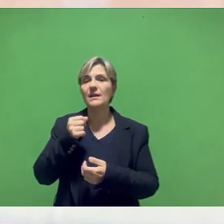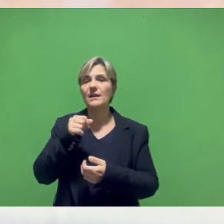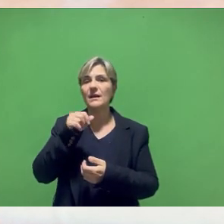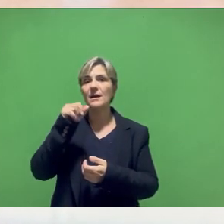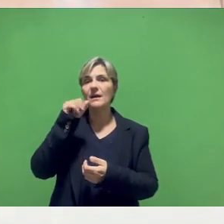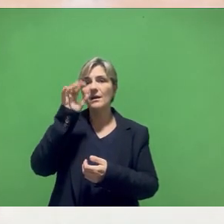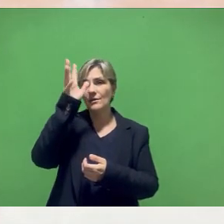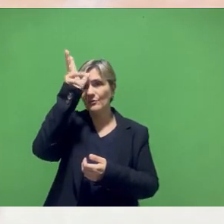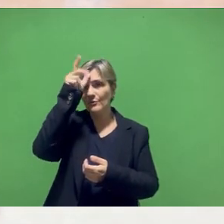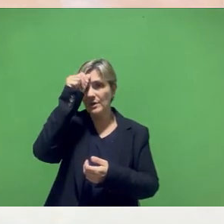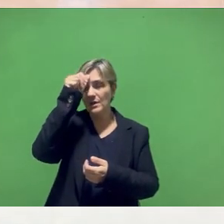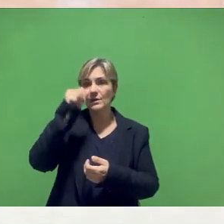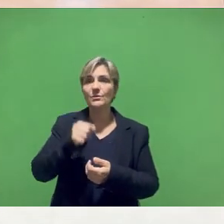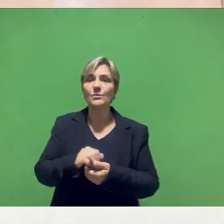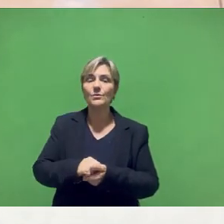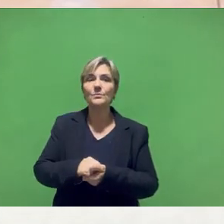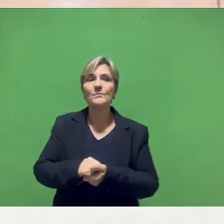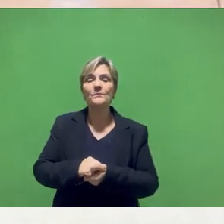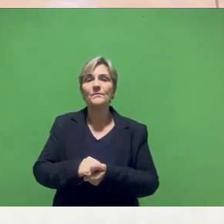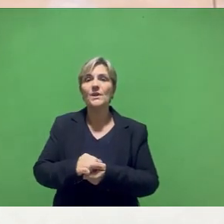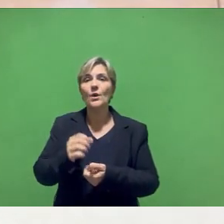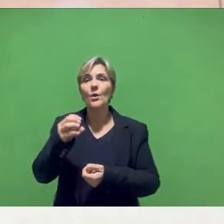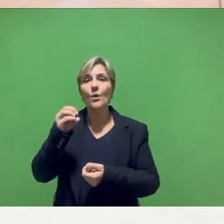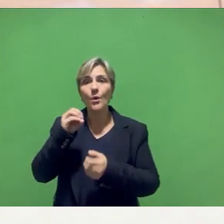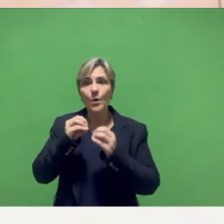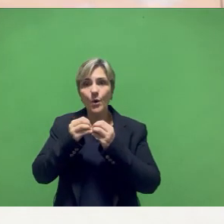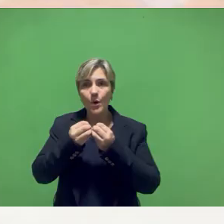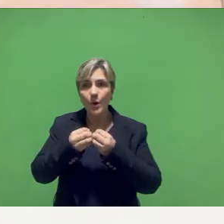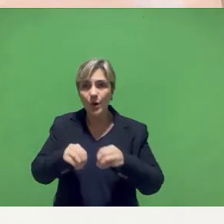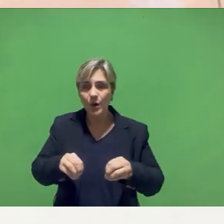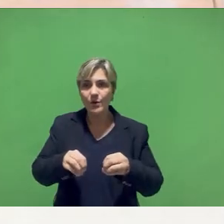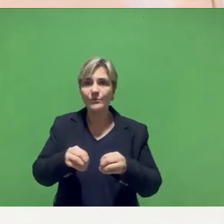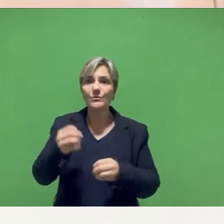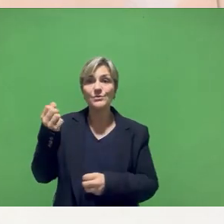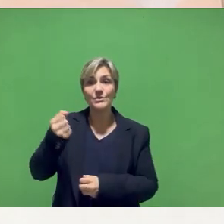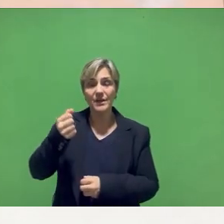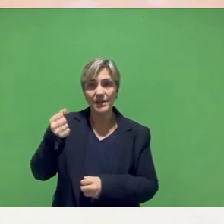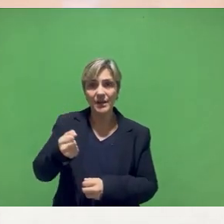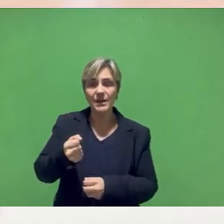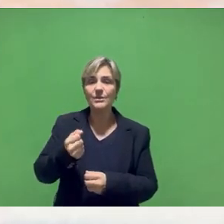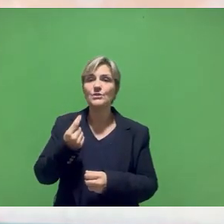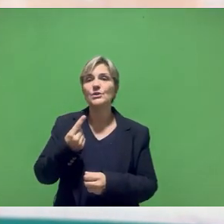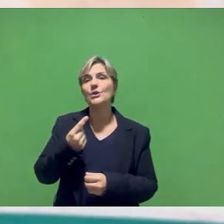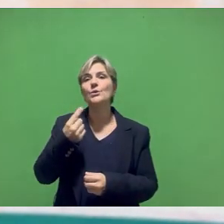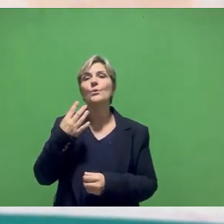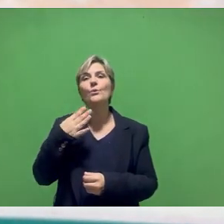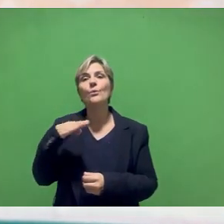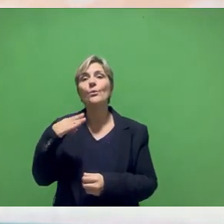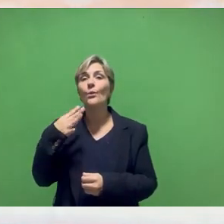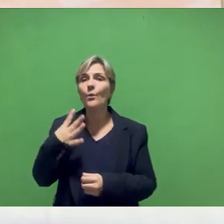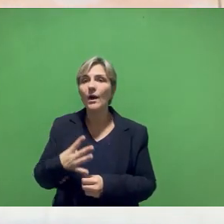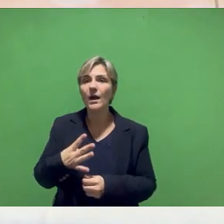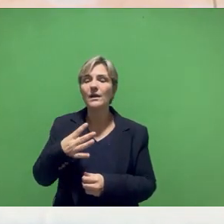e outros, queijos, leites, ovos, e 1/4